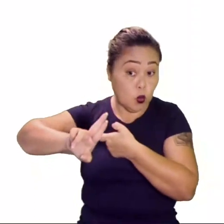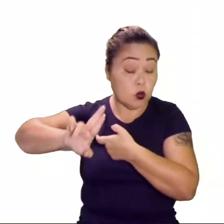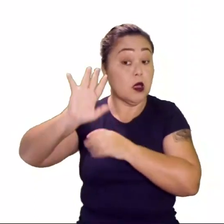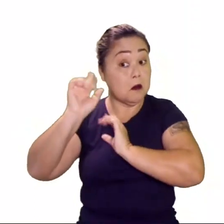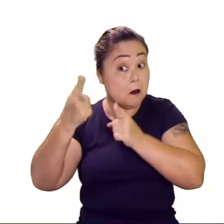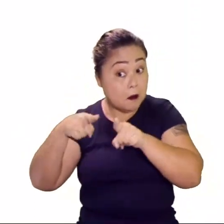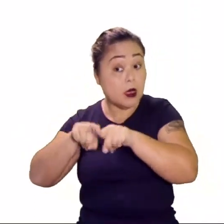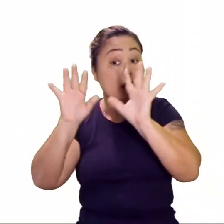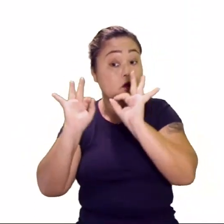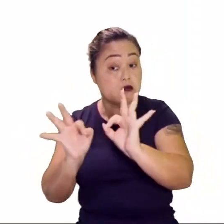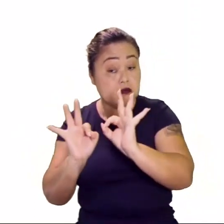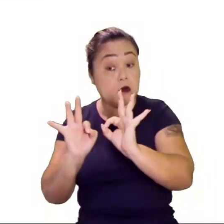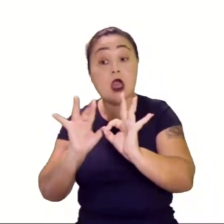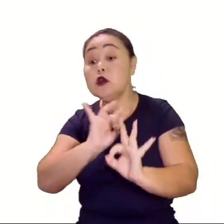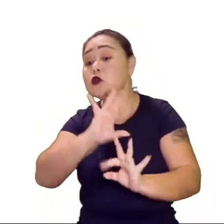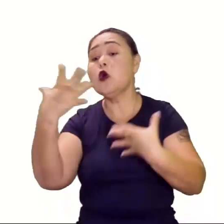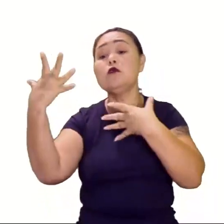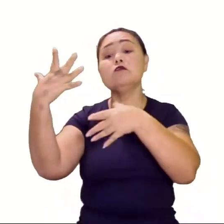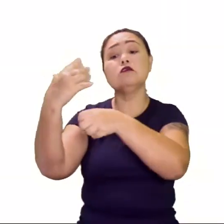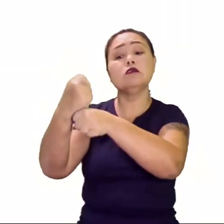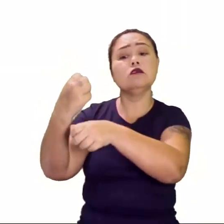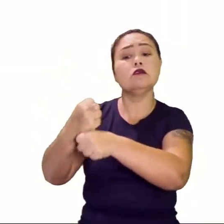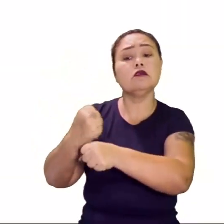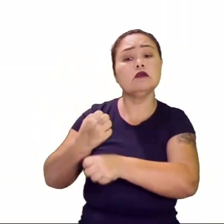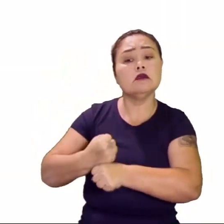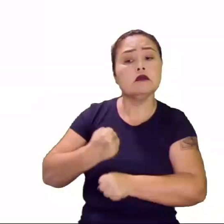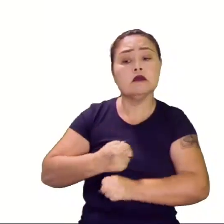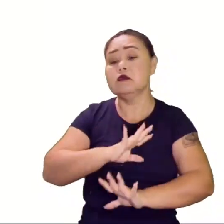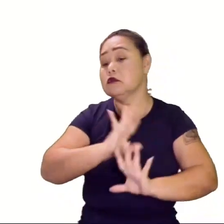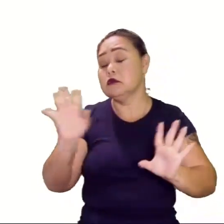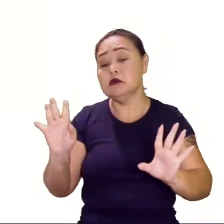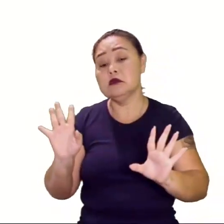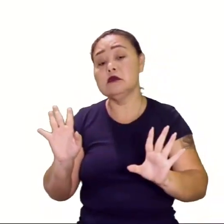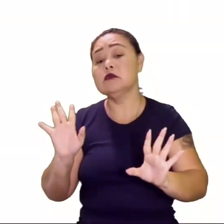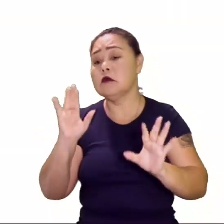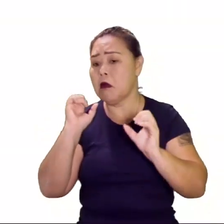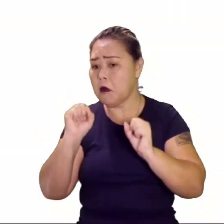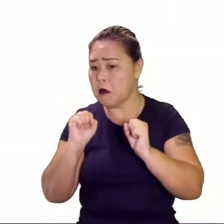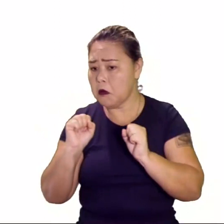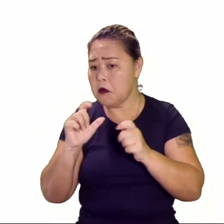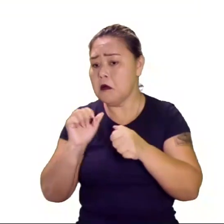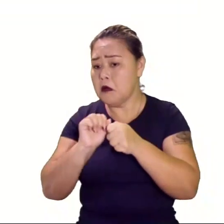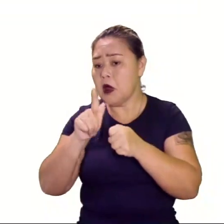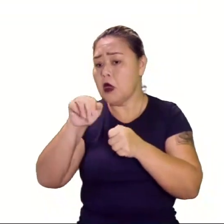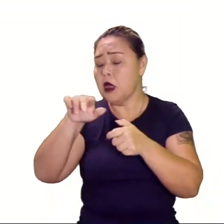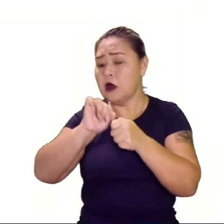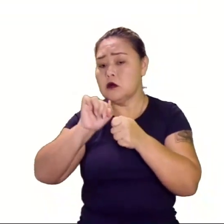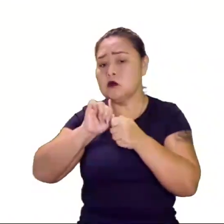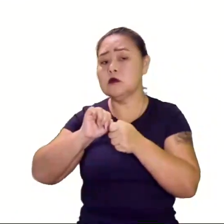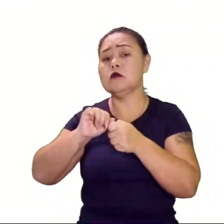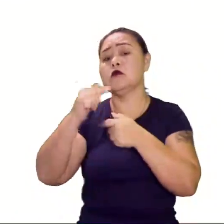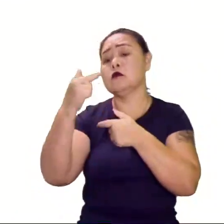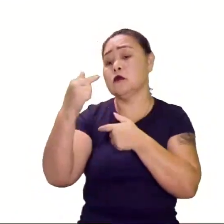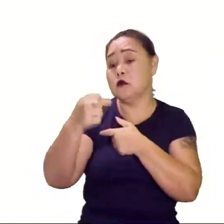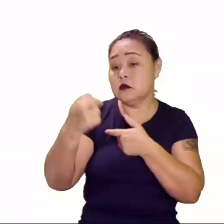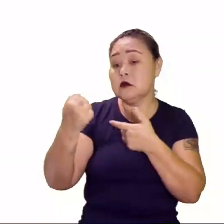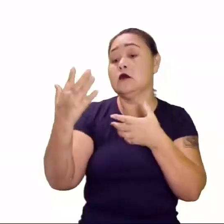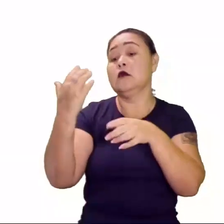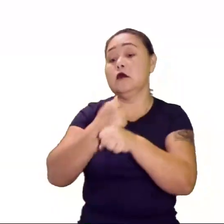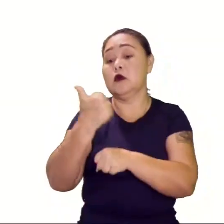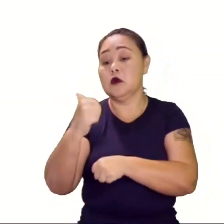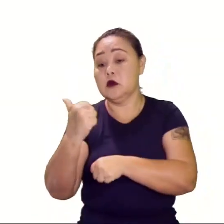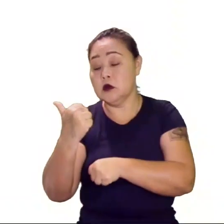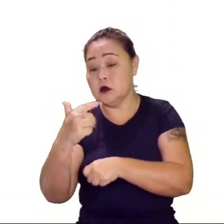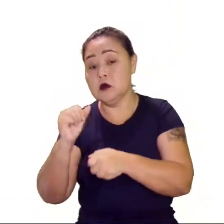gente somar todos esses valores aqui, né? Isso. E podemos fazer igual o Gauss fez também, né? Somar o 77 com 11,